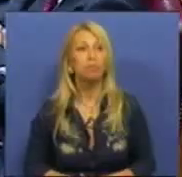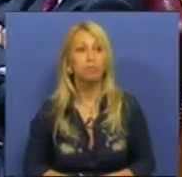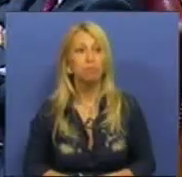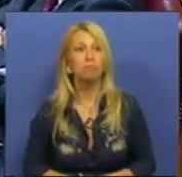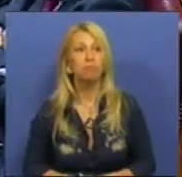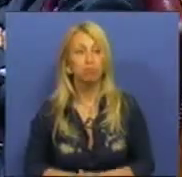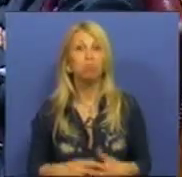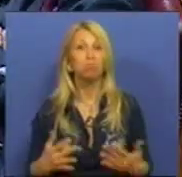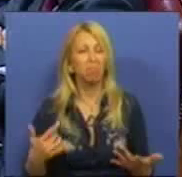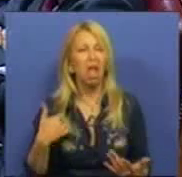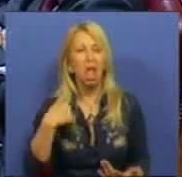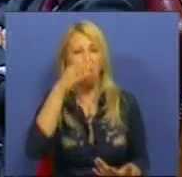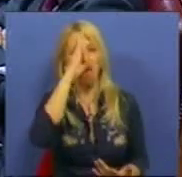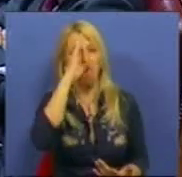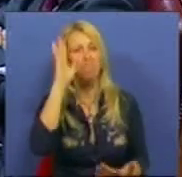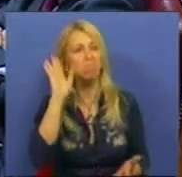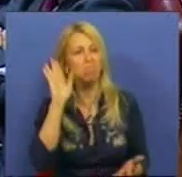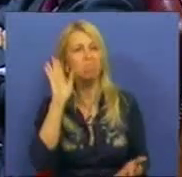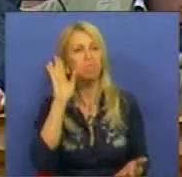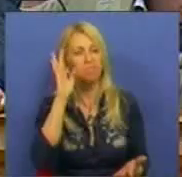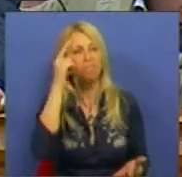Eu antevejo que o Sr. Secretário de Estado,